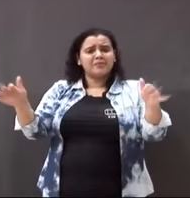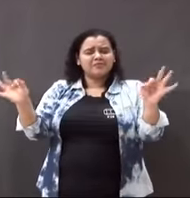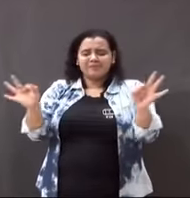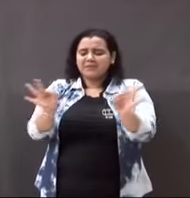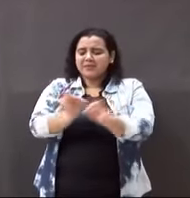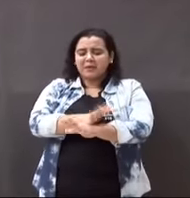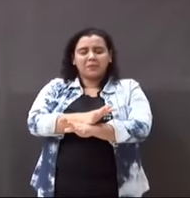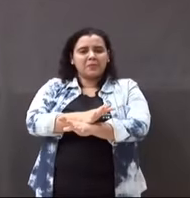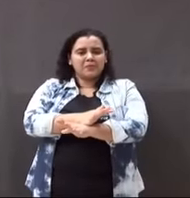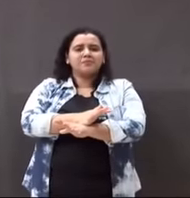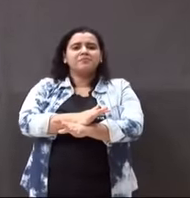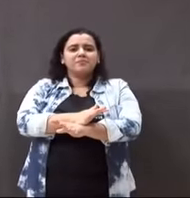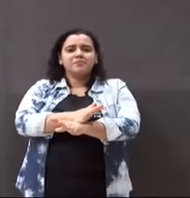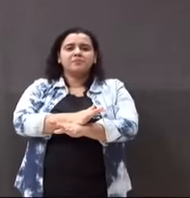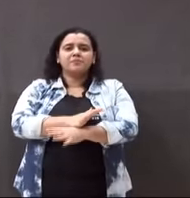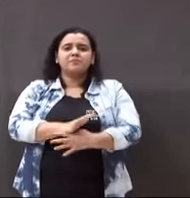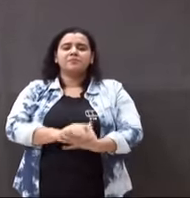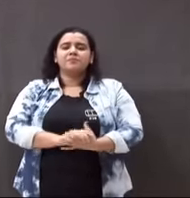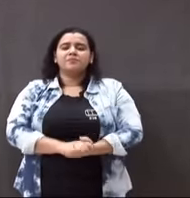Toca bem suave.